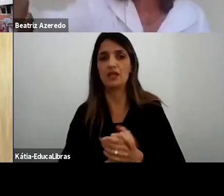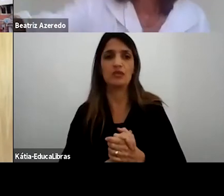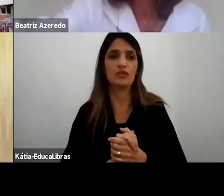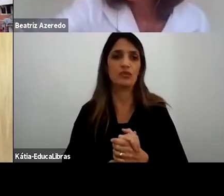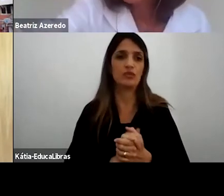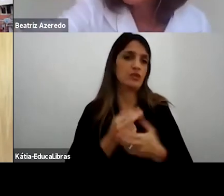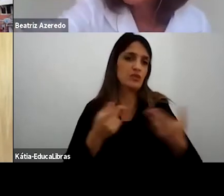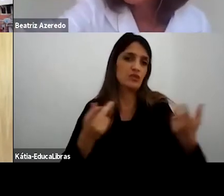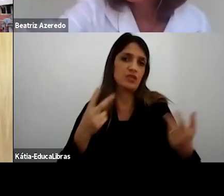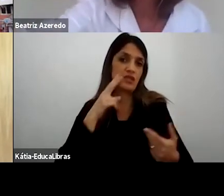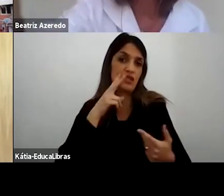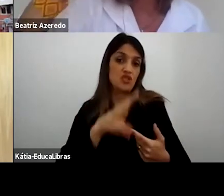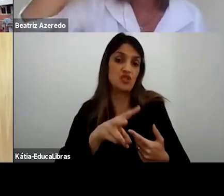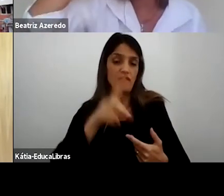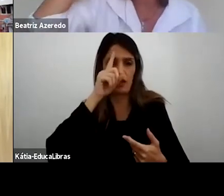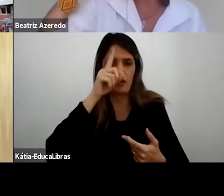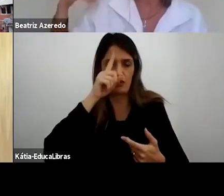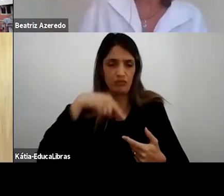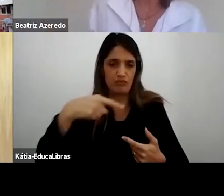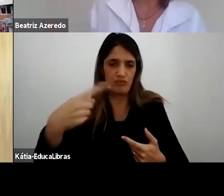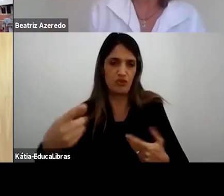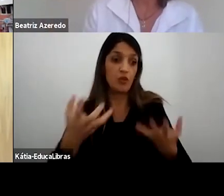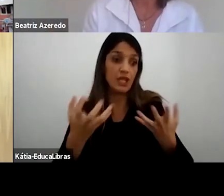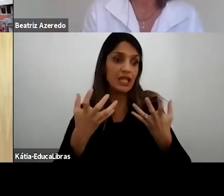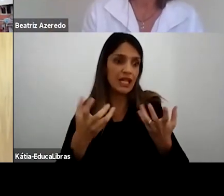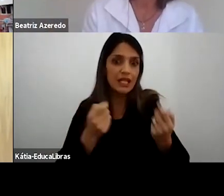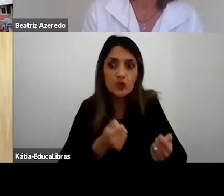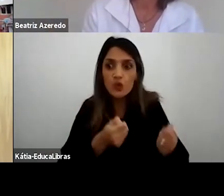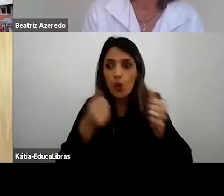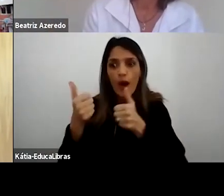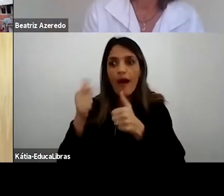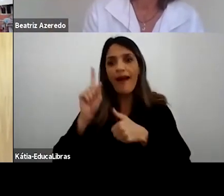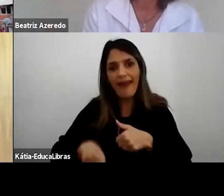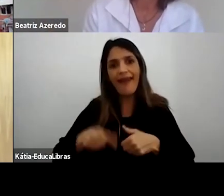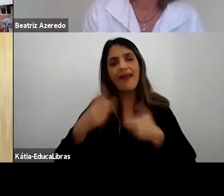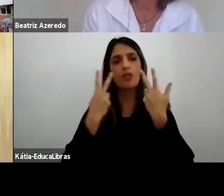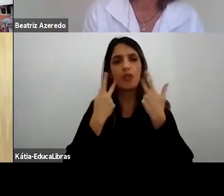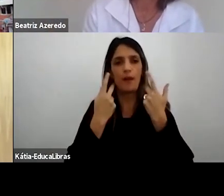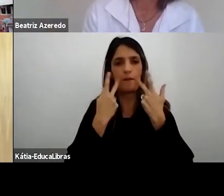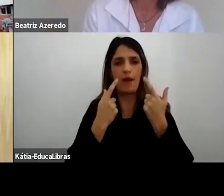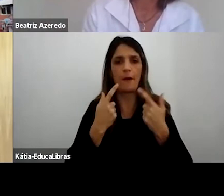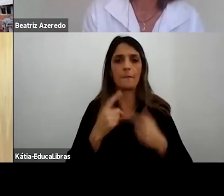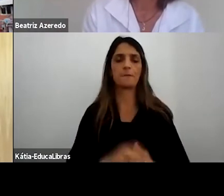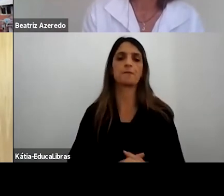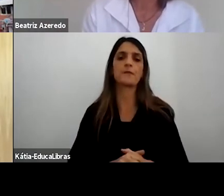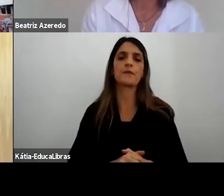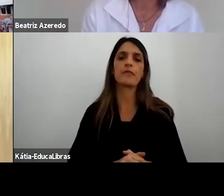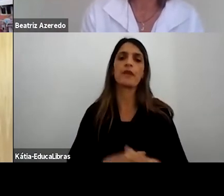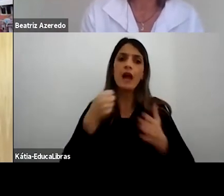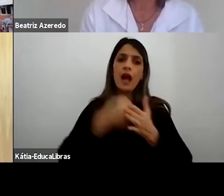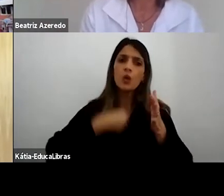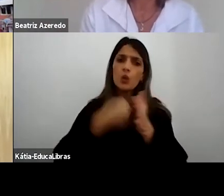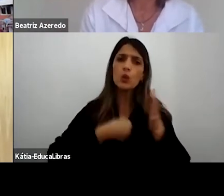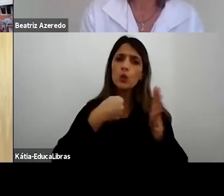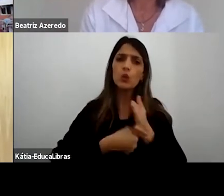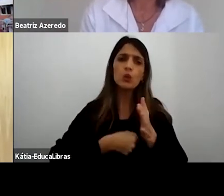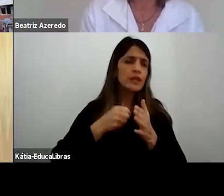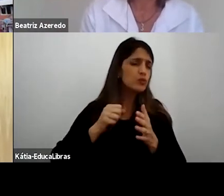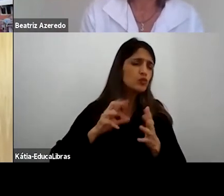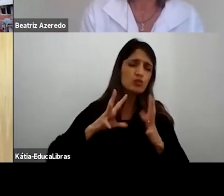Então, primeira coisa que eu gostaria é isso, que esse seja o novo normal. Todo mundo tem sua causa, todo mundo tem suas formas de